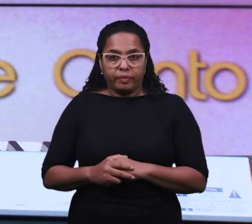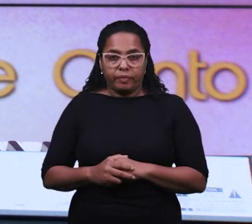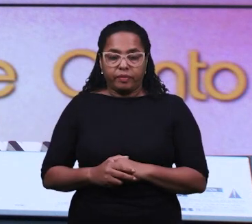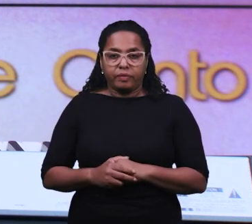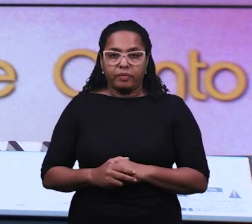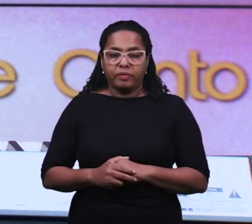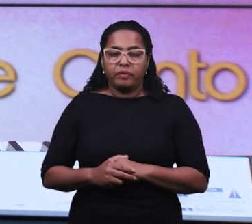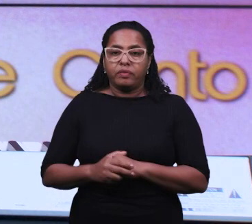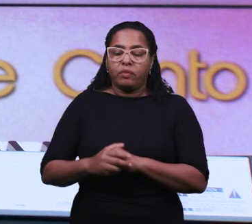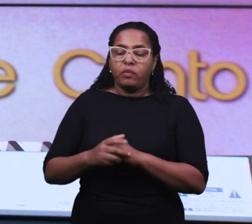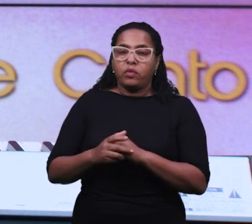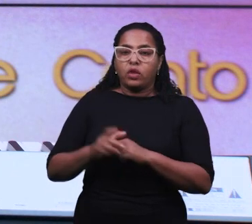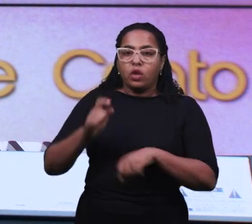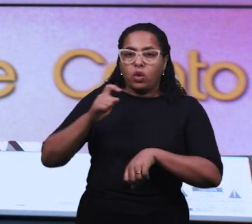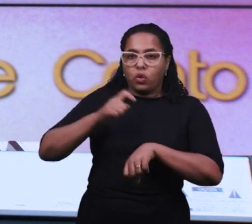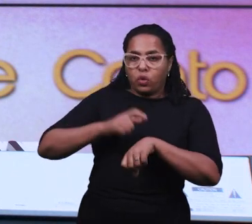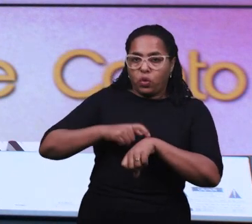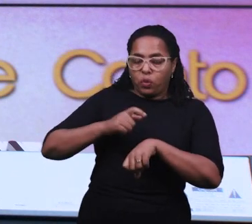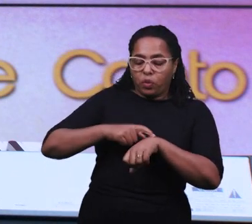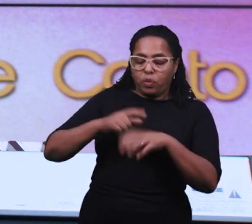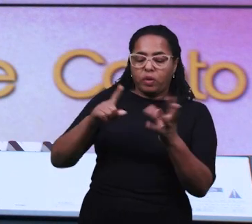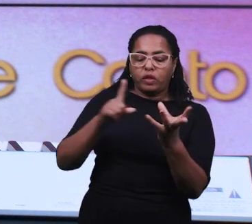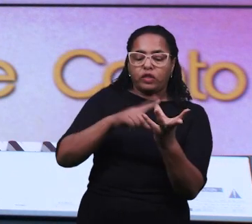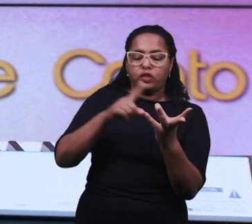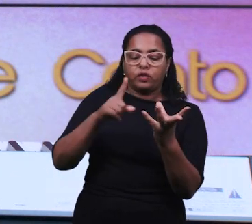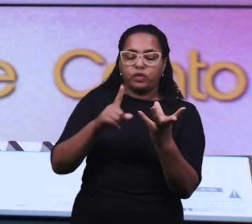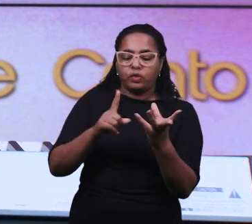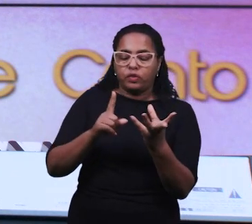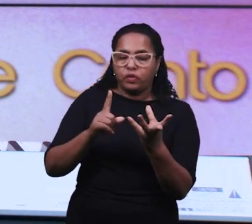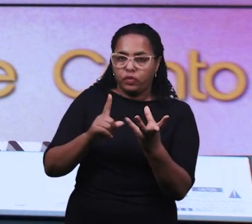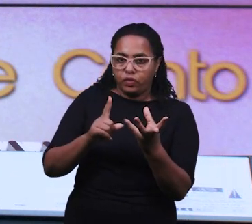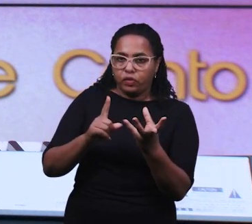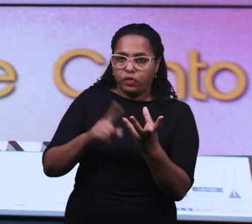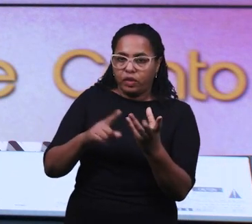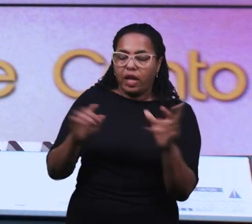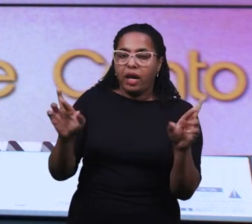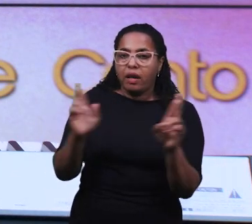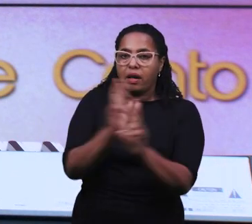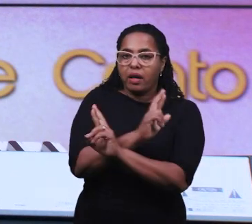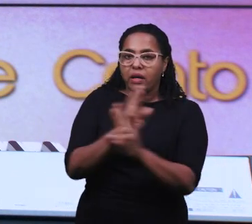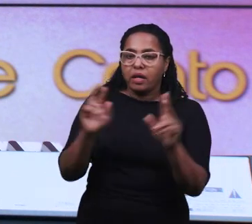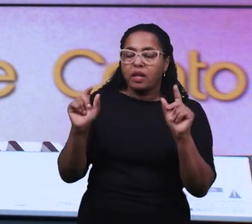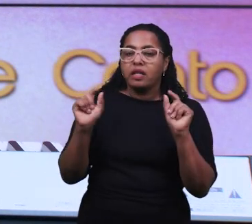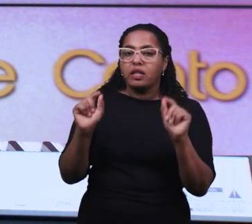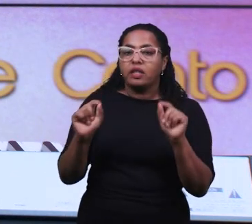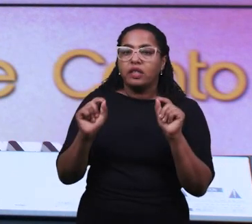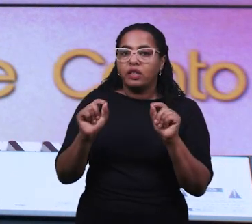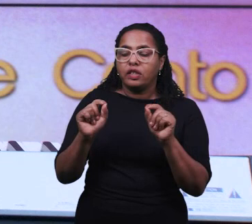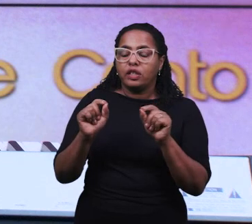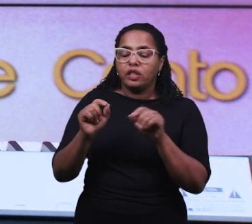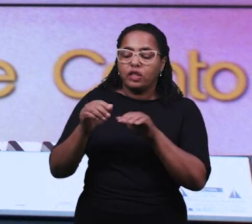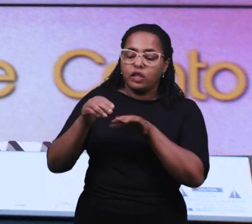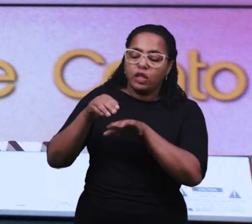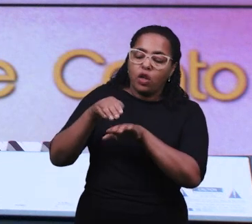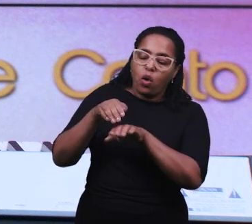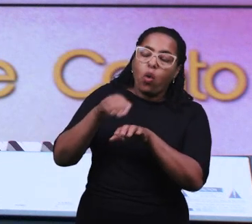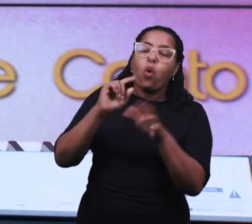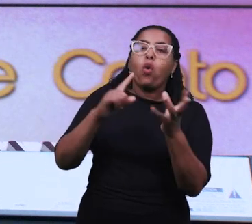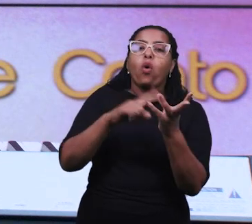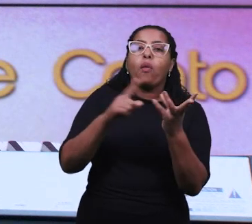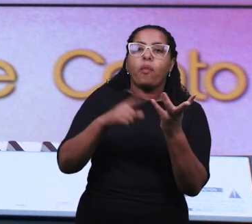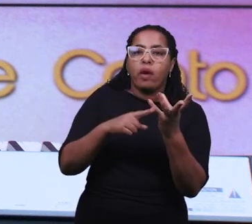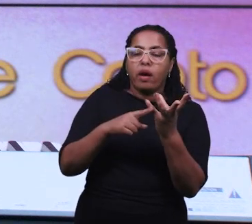A produção de ressonância, quando nós falamos de vogais, ela vai estar relacionada à posição